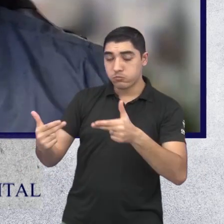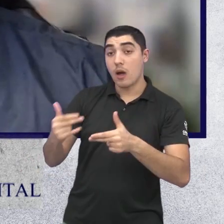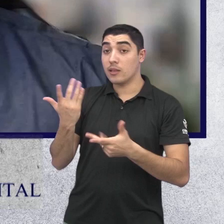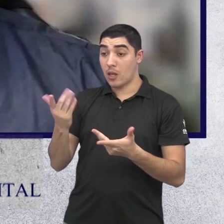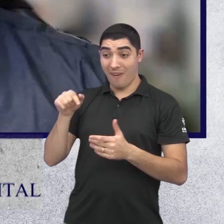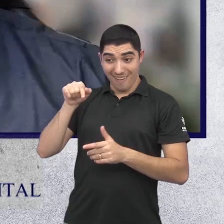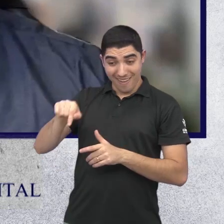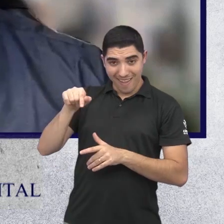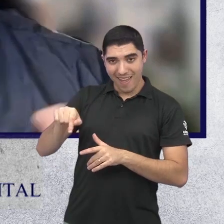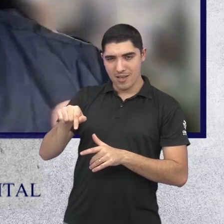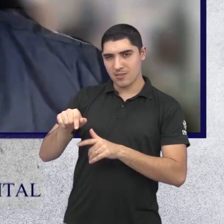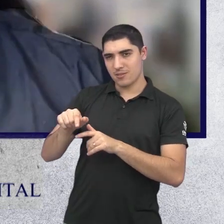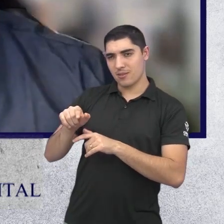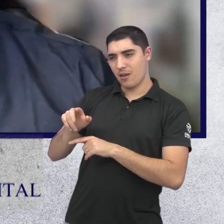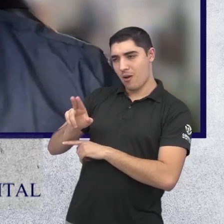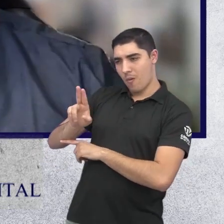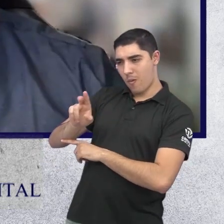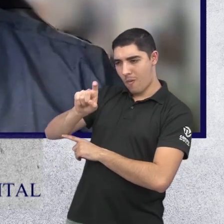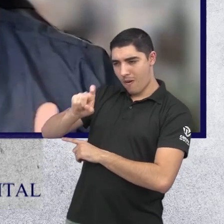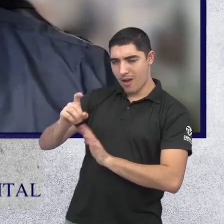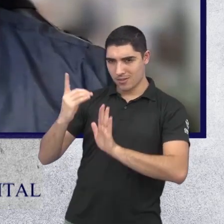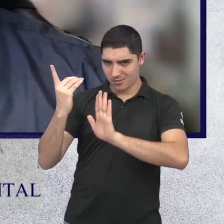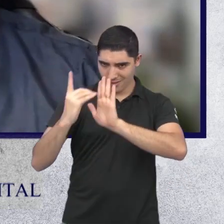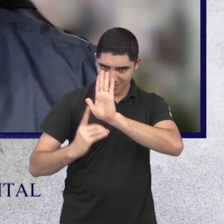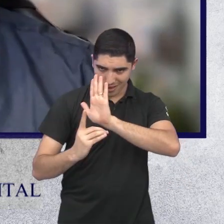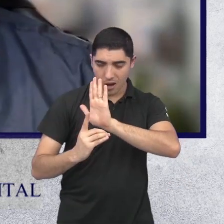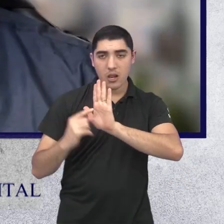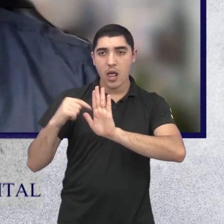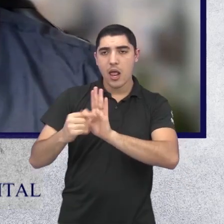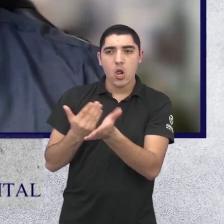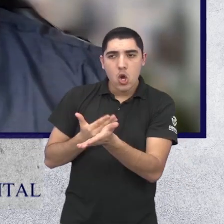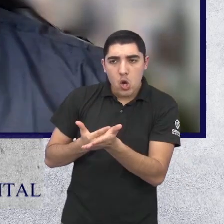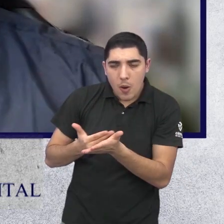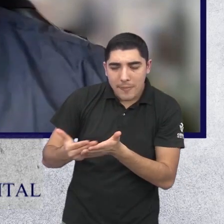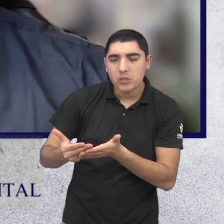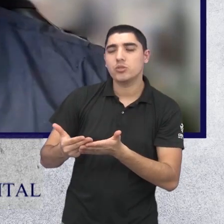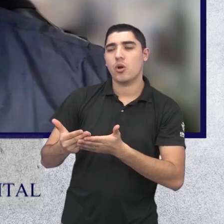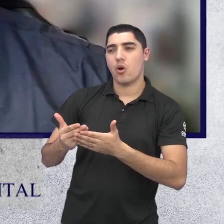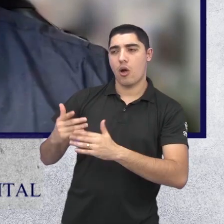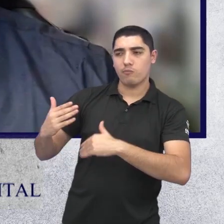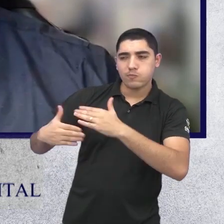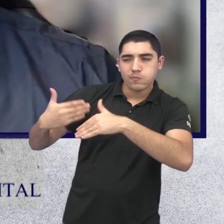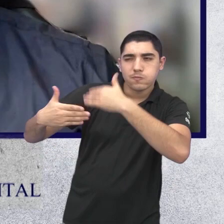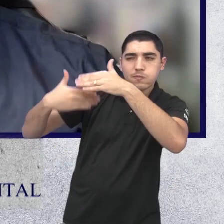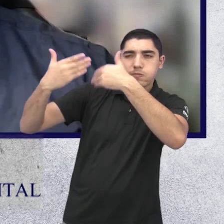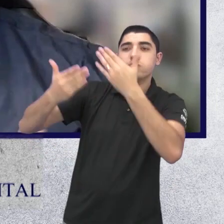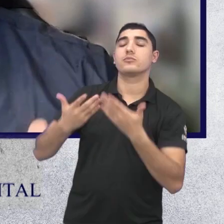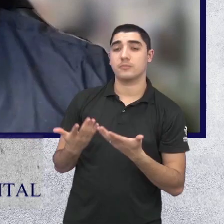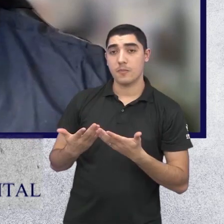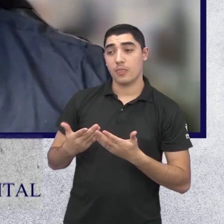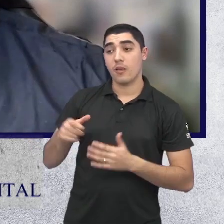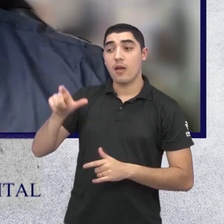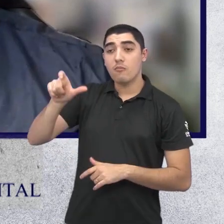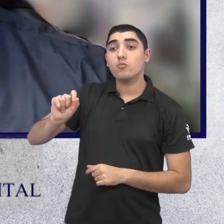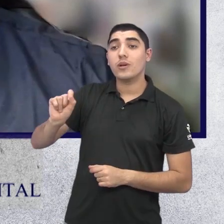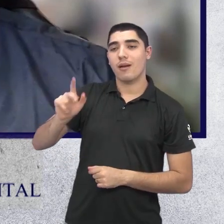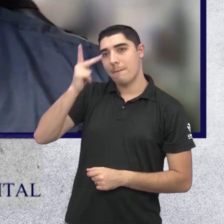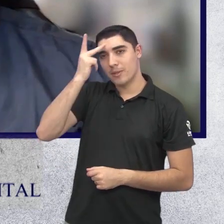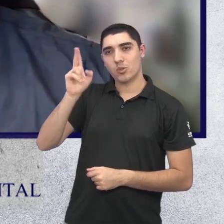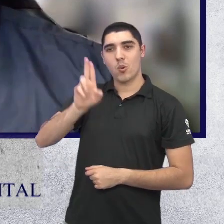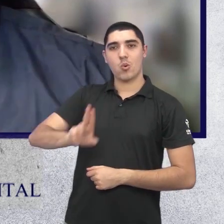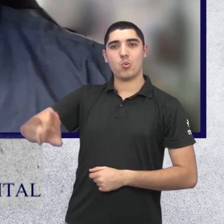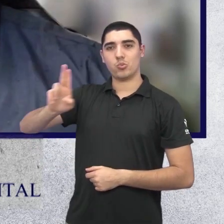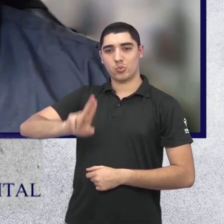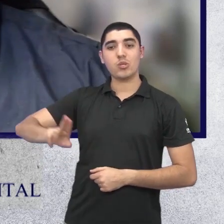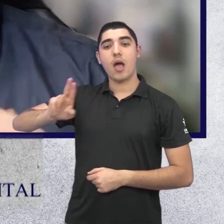dessa disciplina da UX Design, do planejamento da experiência do usuário, né, acompanha